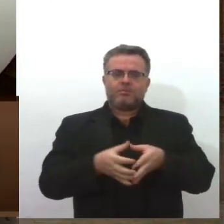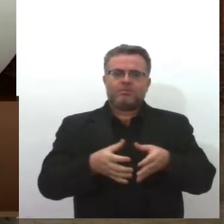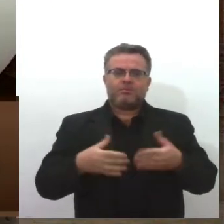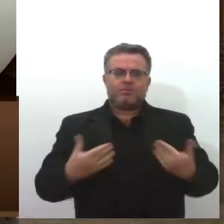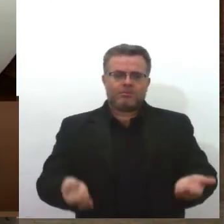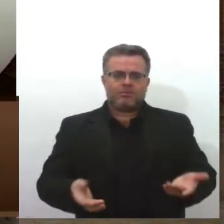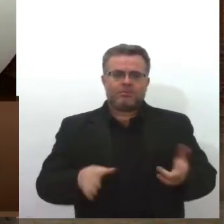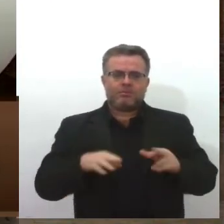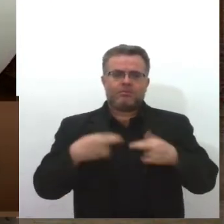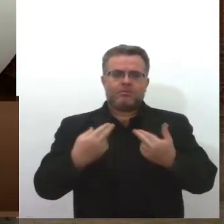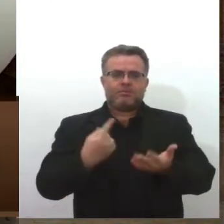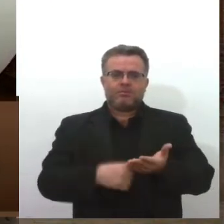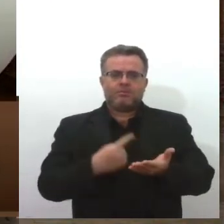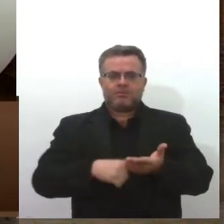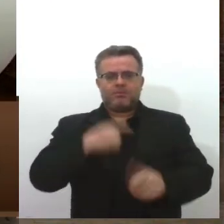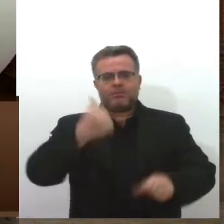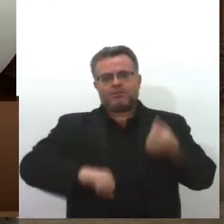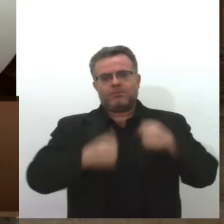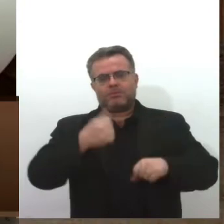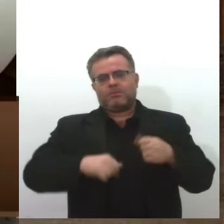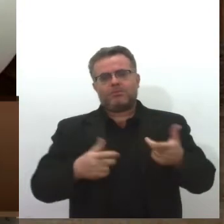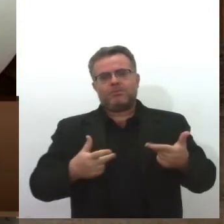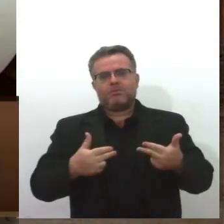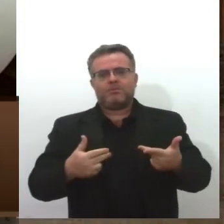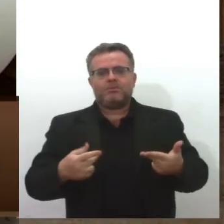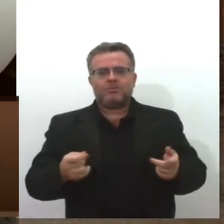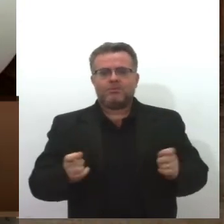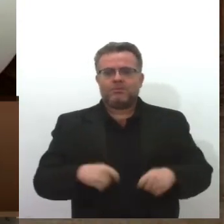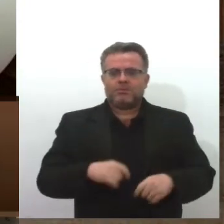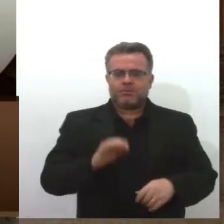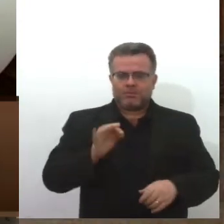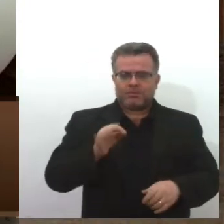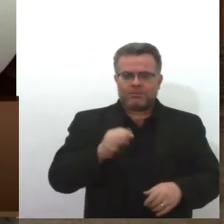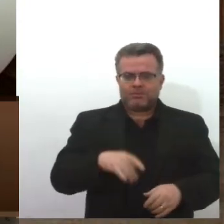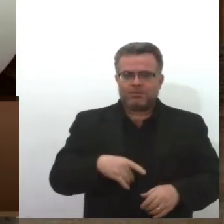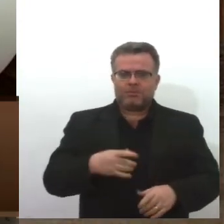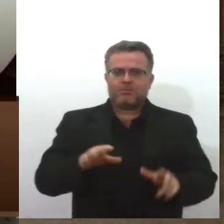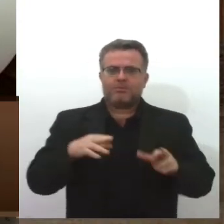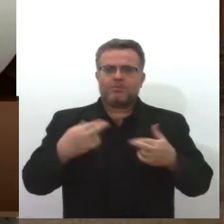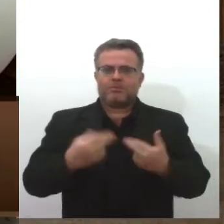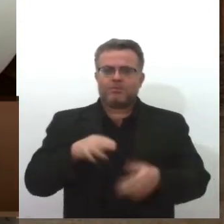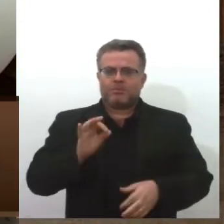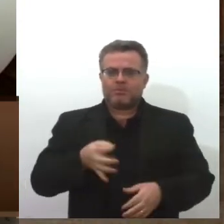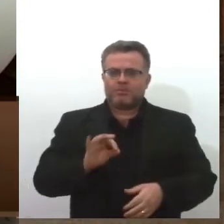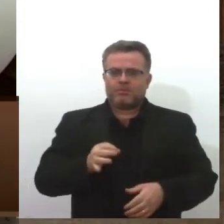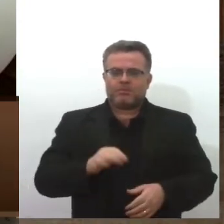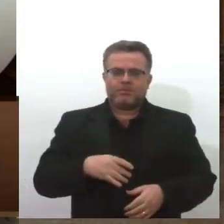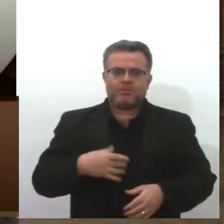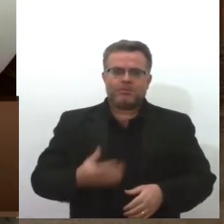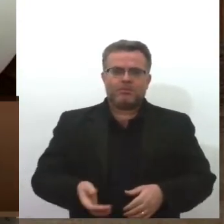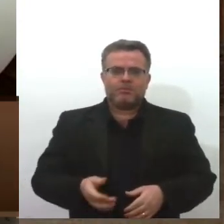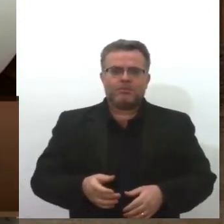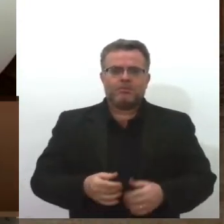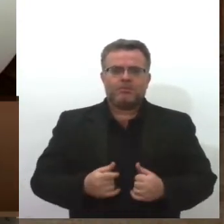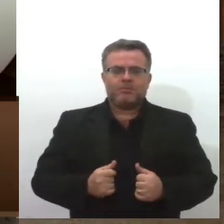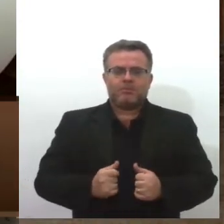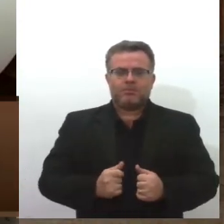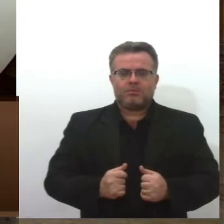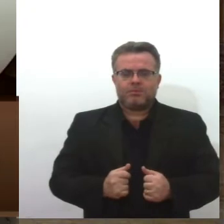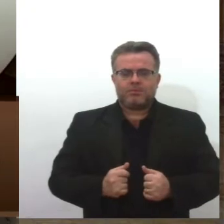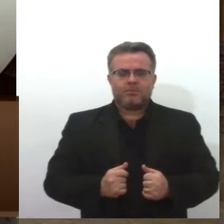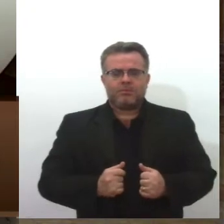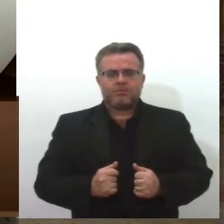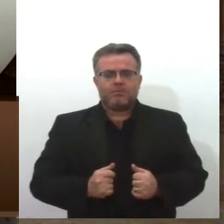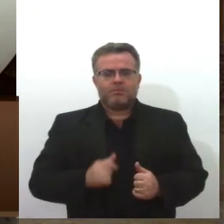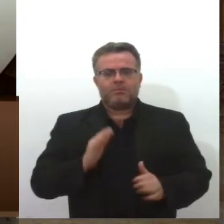reunião para avaliar mais uma vez o cenário. Me confirme se não é isso, né? Tem mais uma reunião hoje, né? Deve estar, inclusive, iniciando agora.